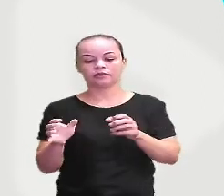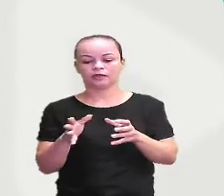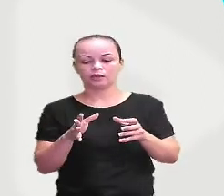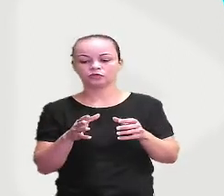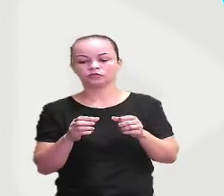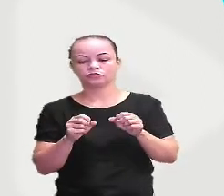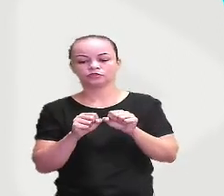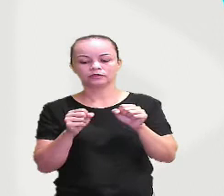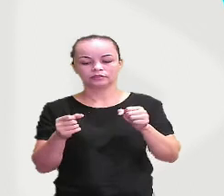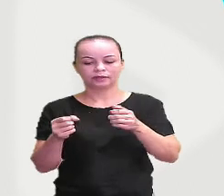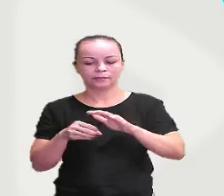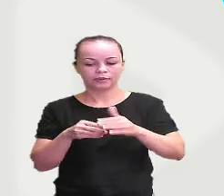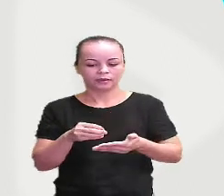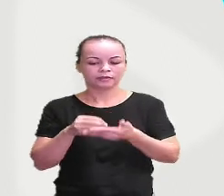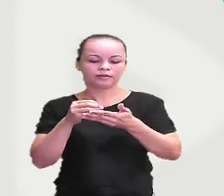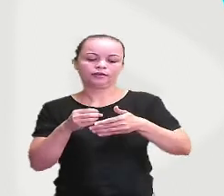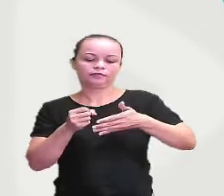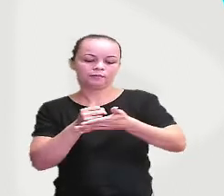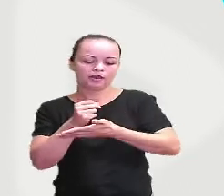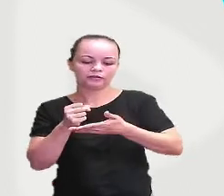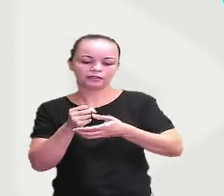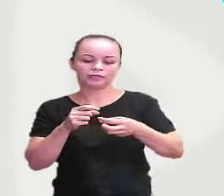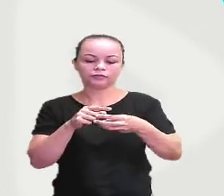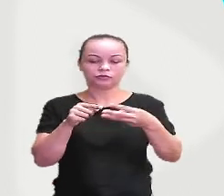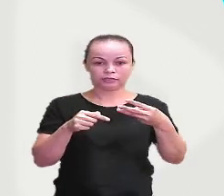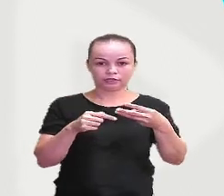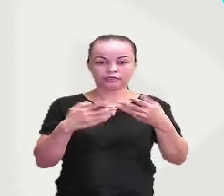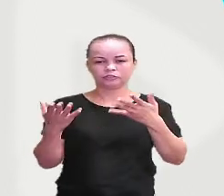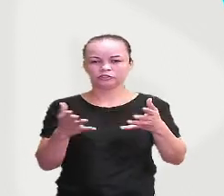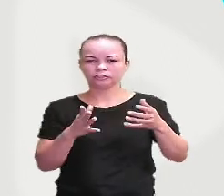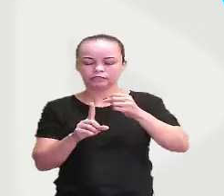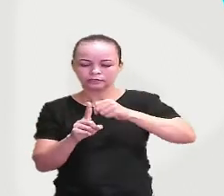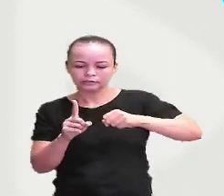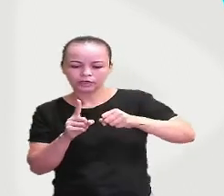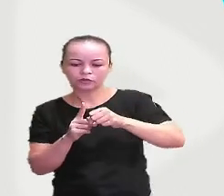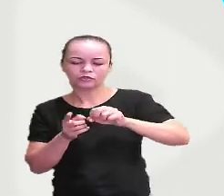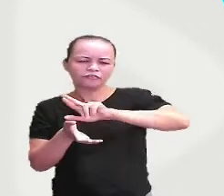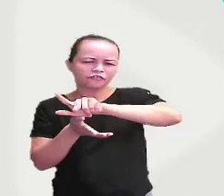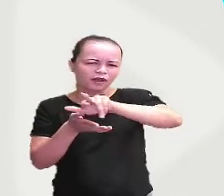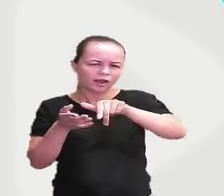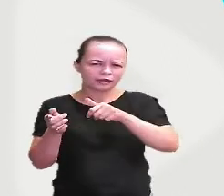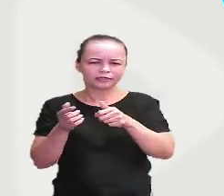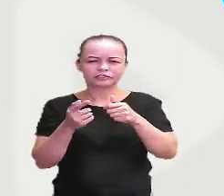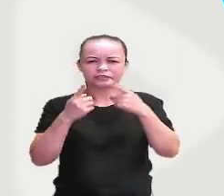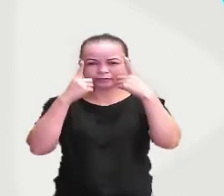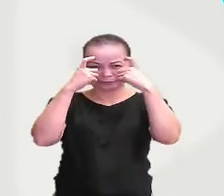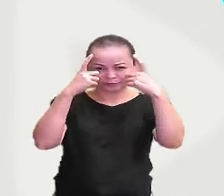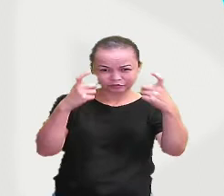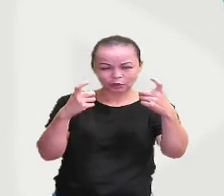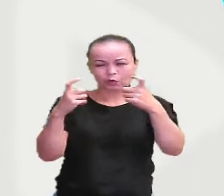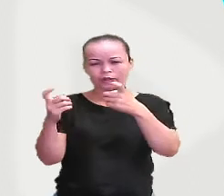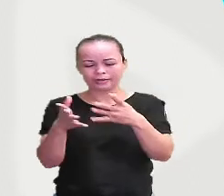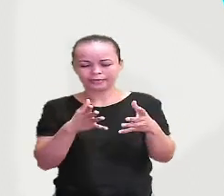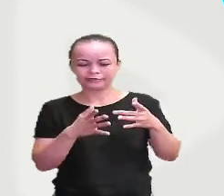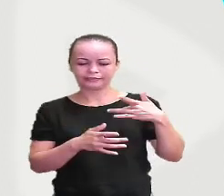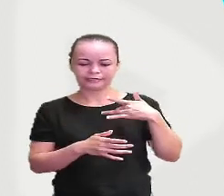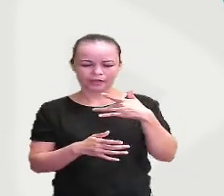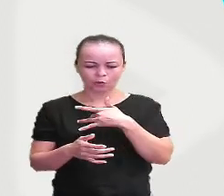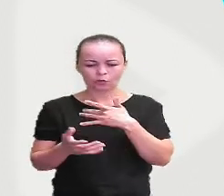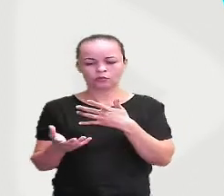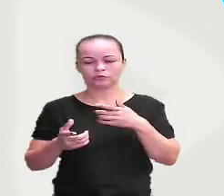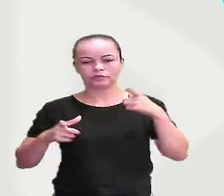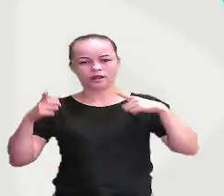condições de vida, como educação, saúde, violência, lazer, dentre outros aspectos, tá? O ambiental,